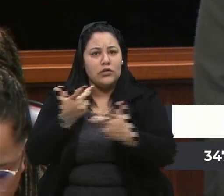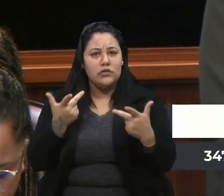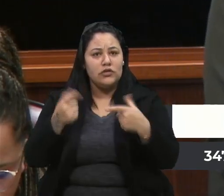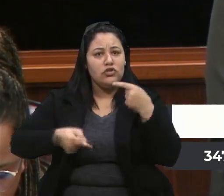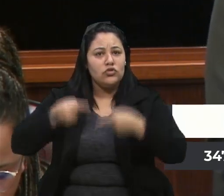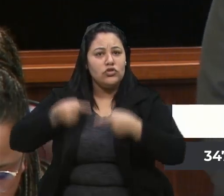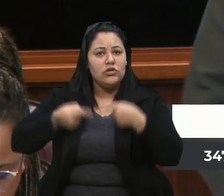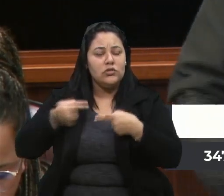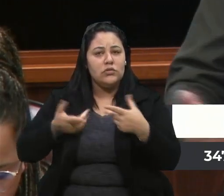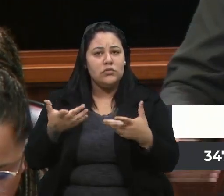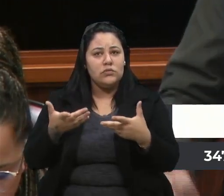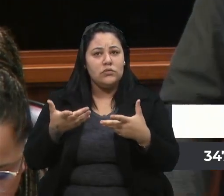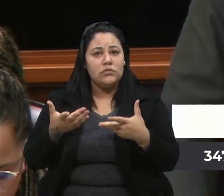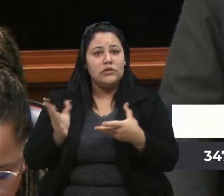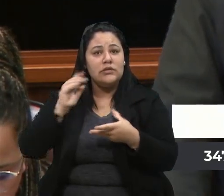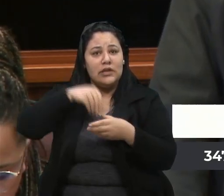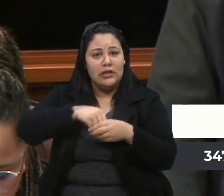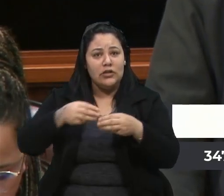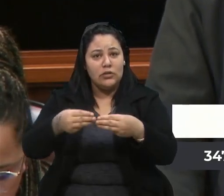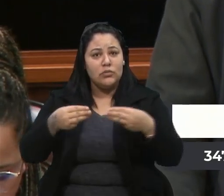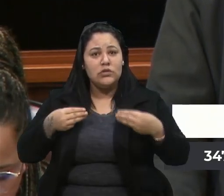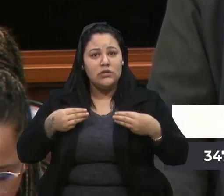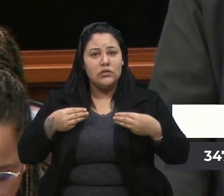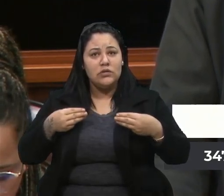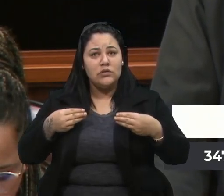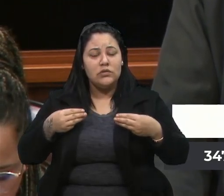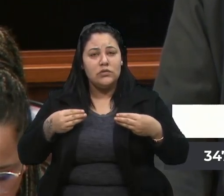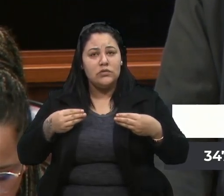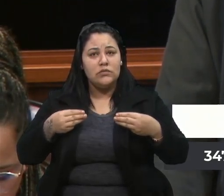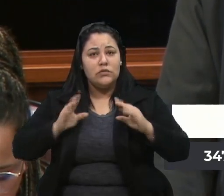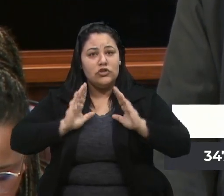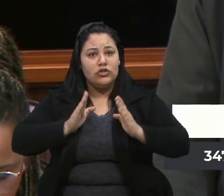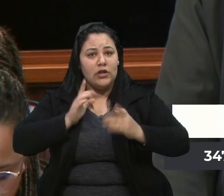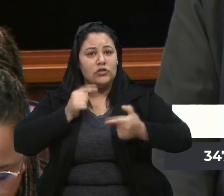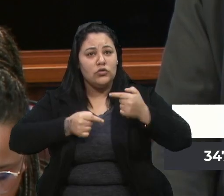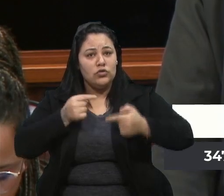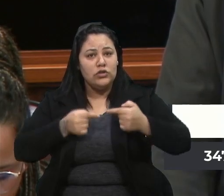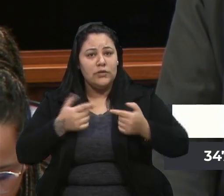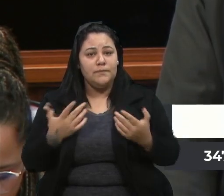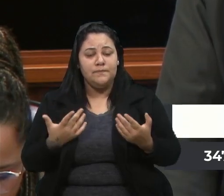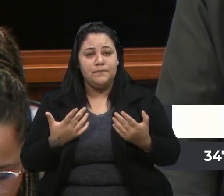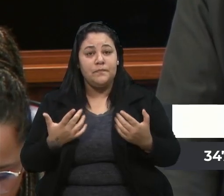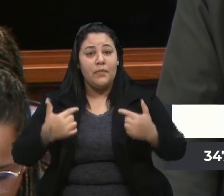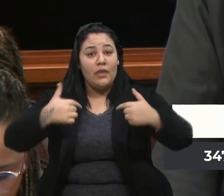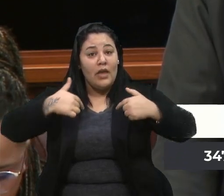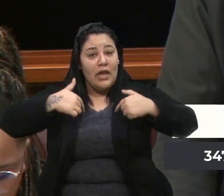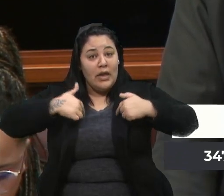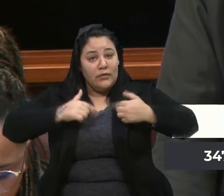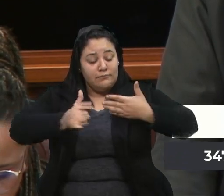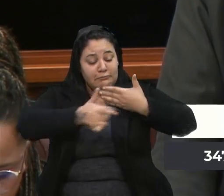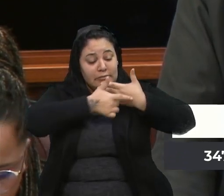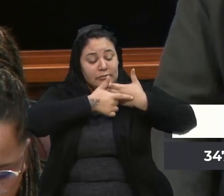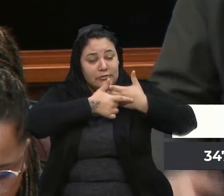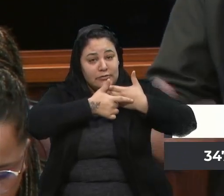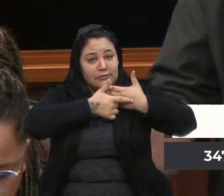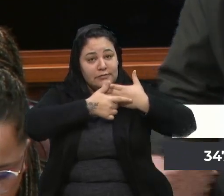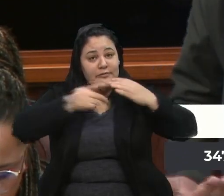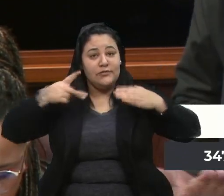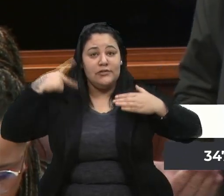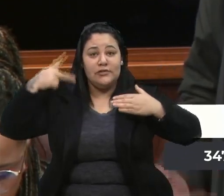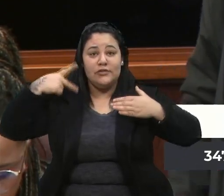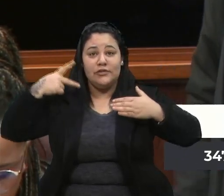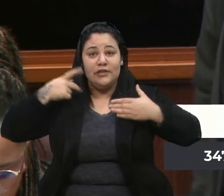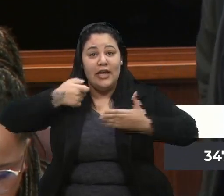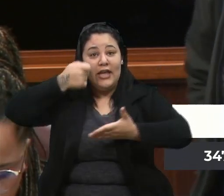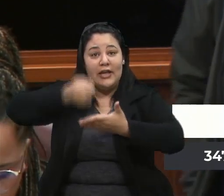discutidas, estão na moção e estão sendo discutidas. Eu, enquanto parlamentar, procuro ser muito racional nas